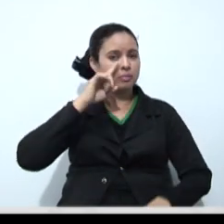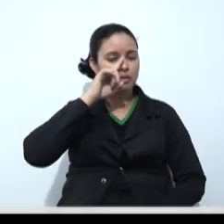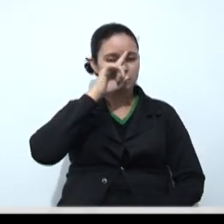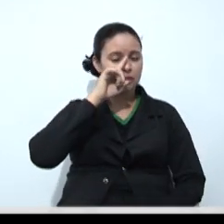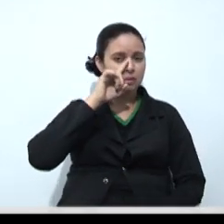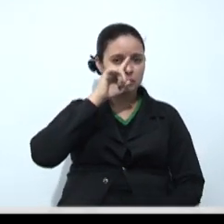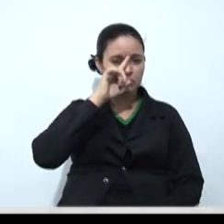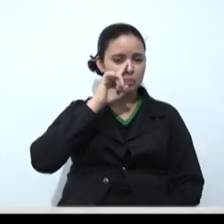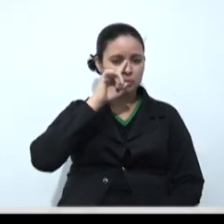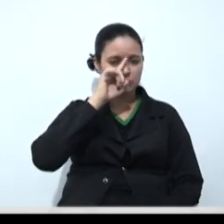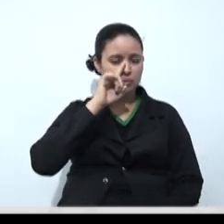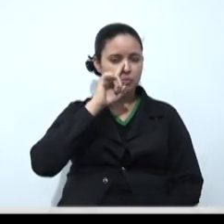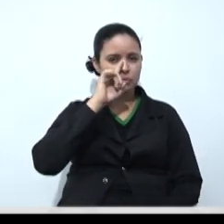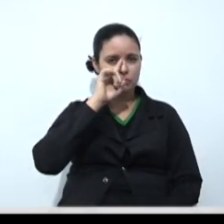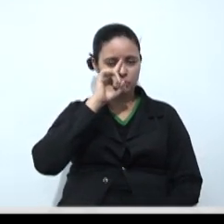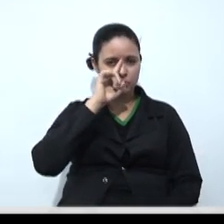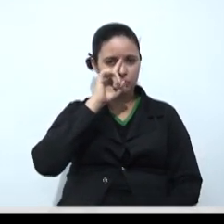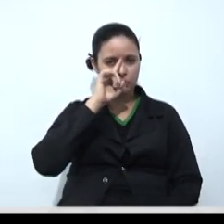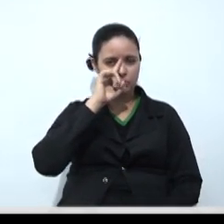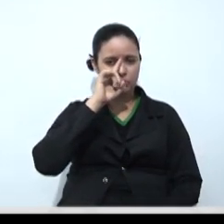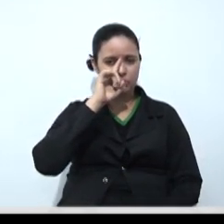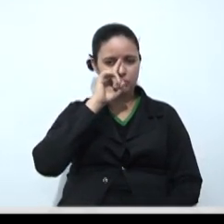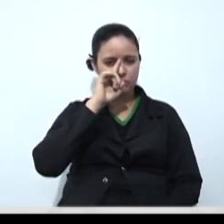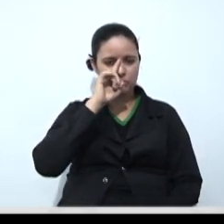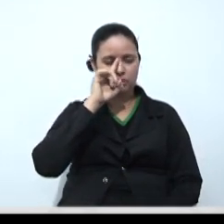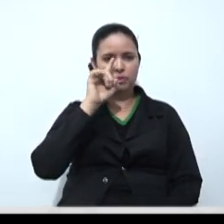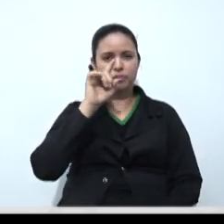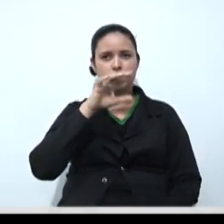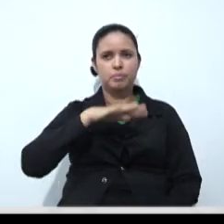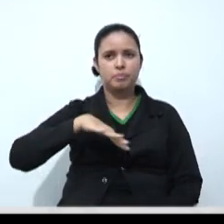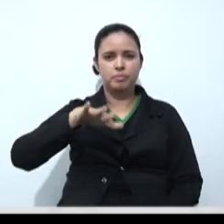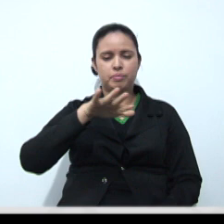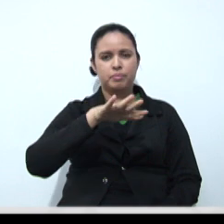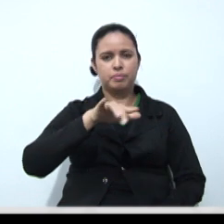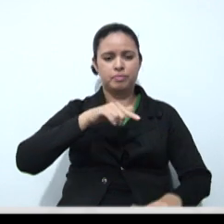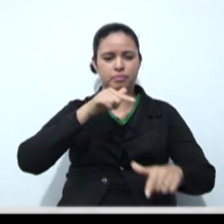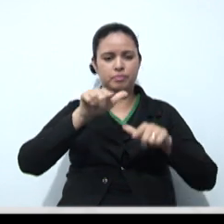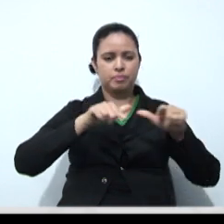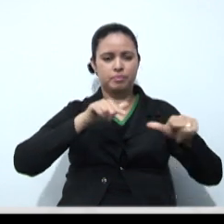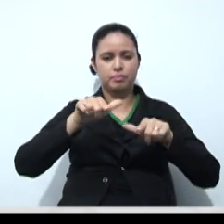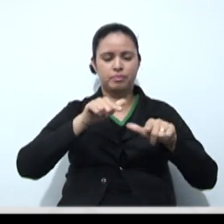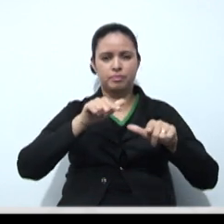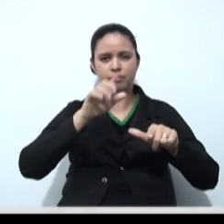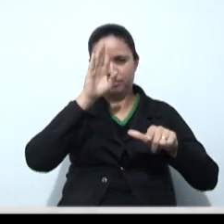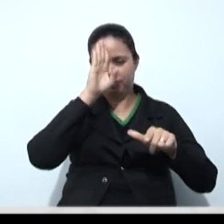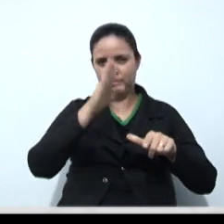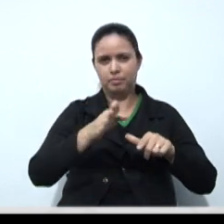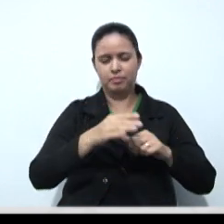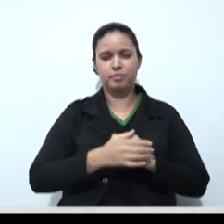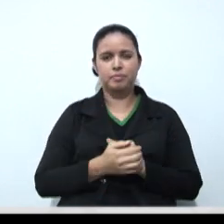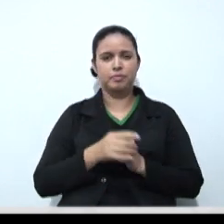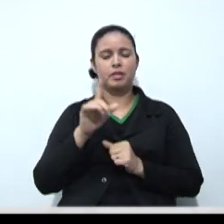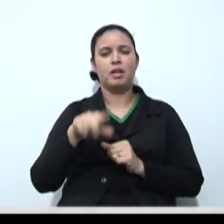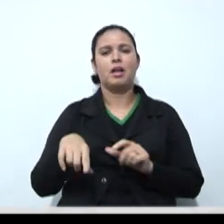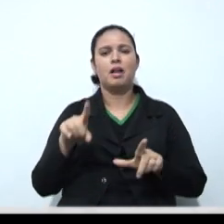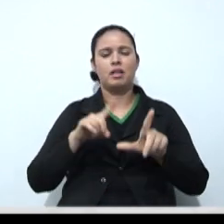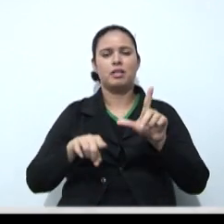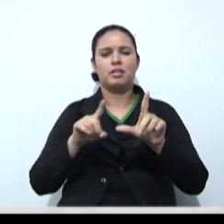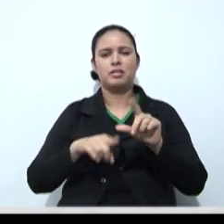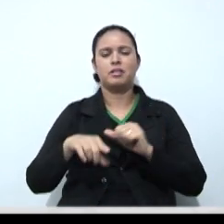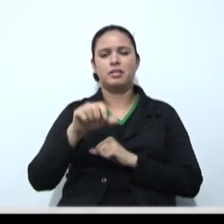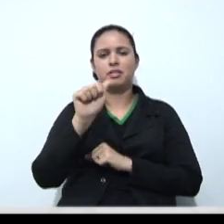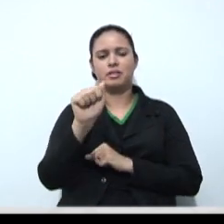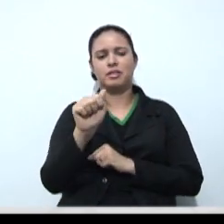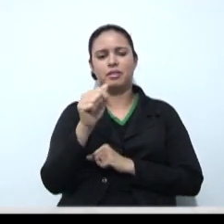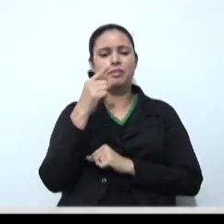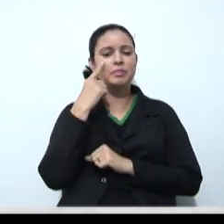e saudáveis para todos os colaboradores diretos e indiretos da empresa. É letra A, professor. Letra A, mandaram. Ah, tá. Então